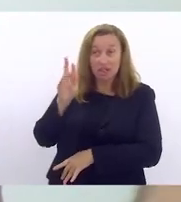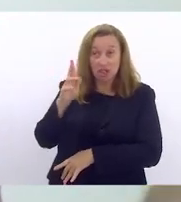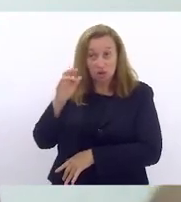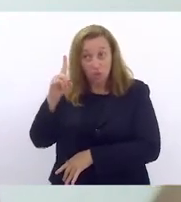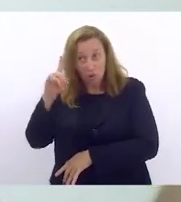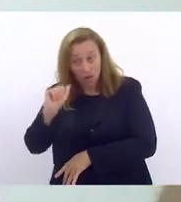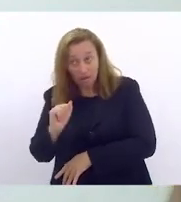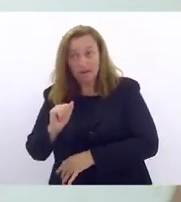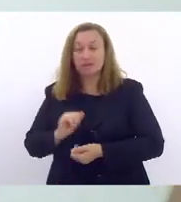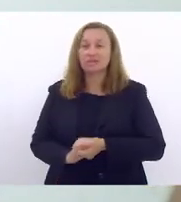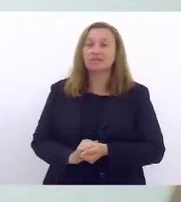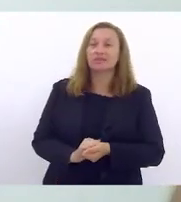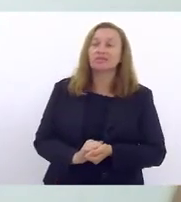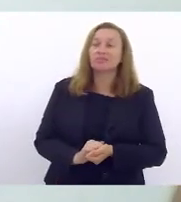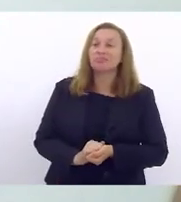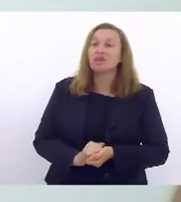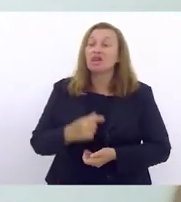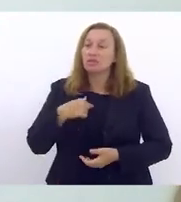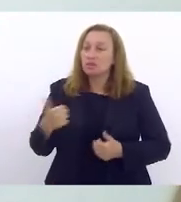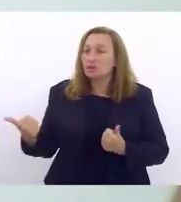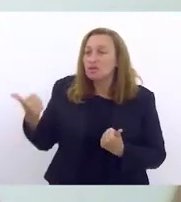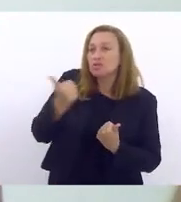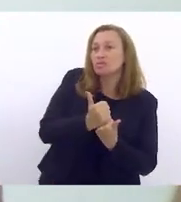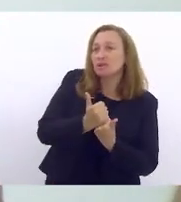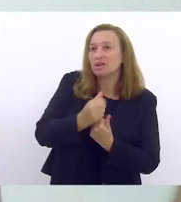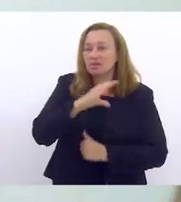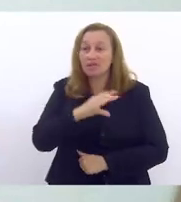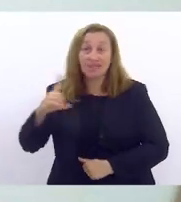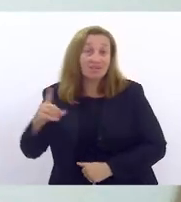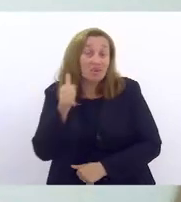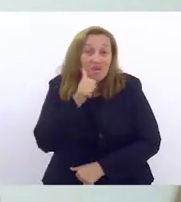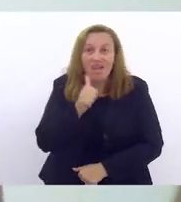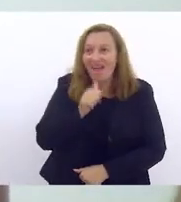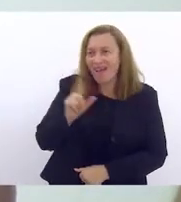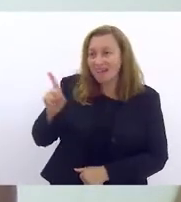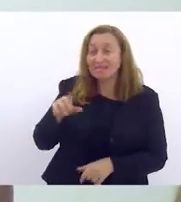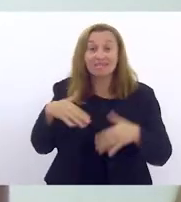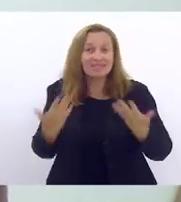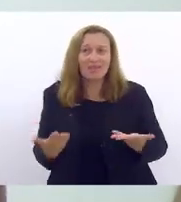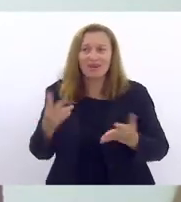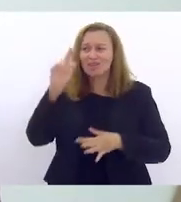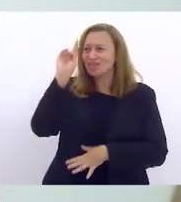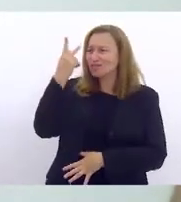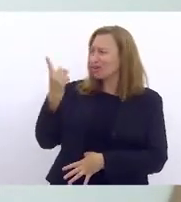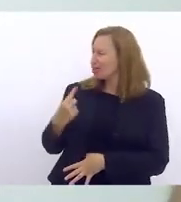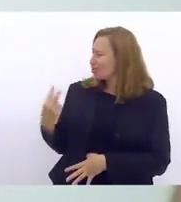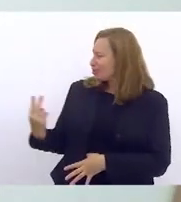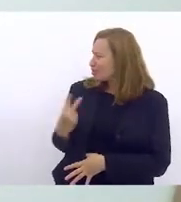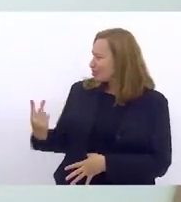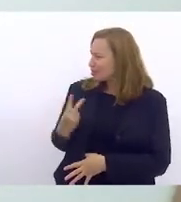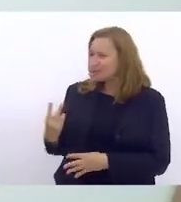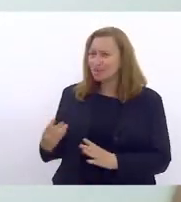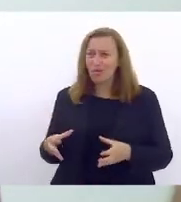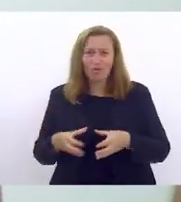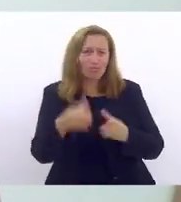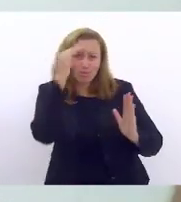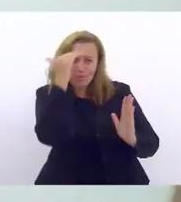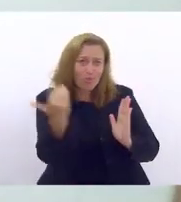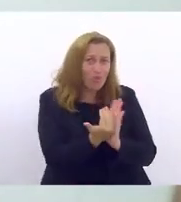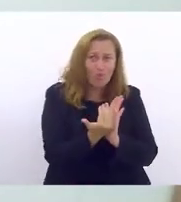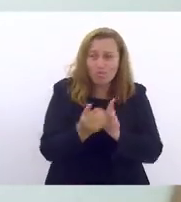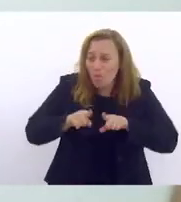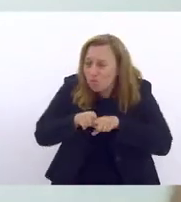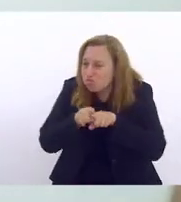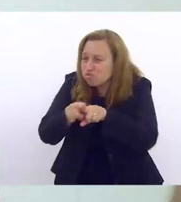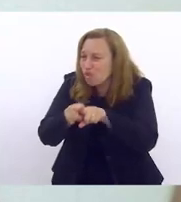atividade minha externa, assim que eu assumi a coordenação da mulher. Né? Então, a nossa história aqui com essa comissão do Cumpra-se vem desde